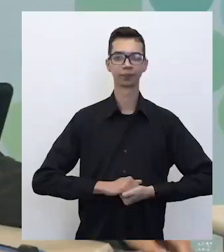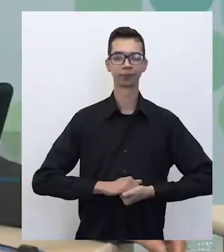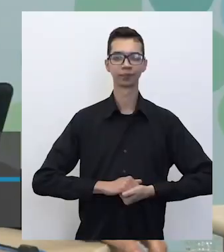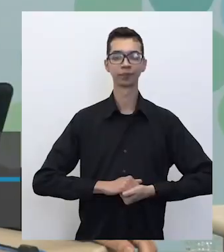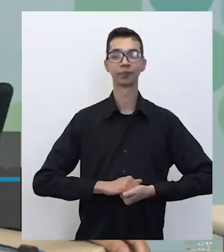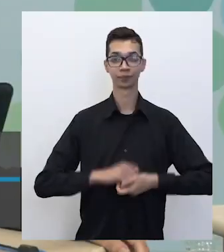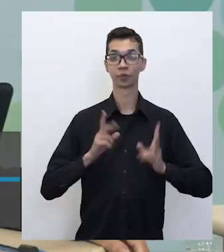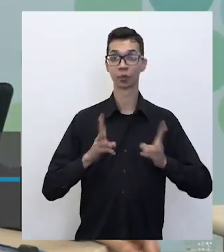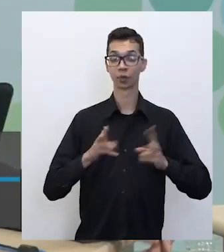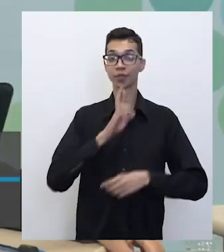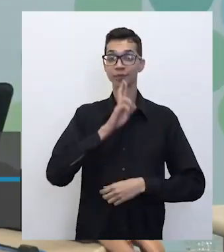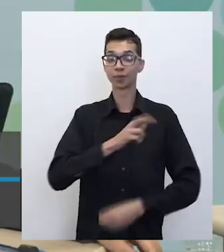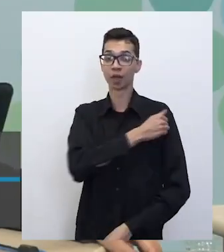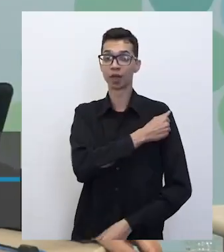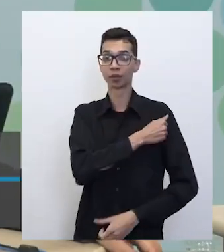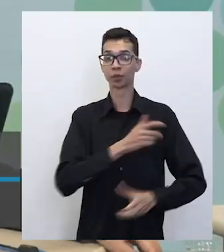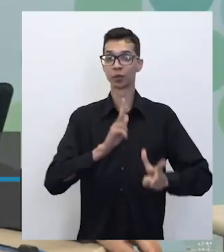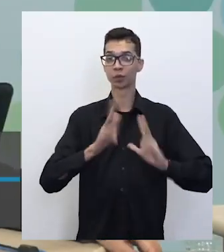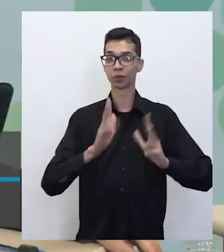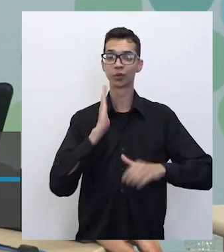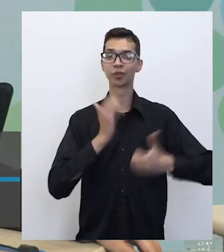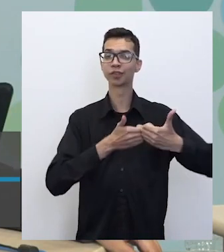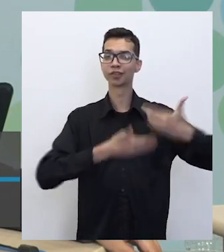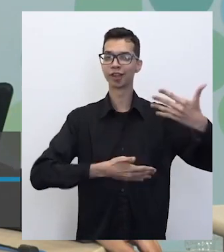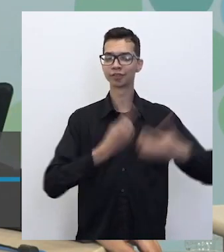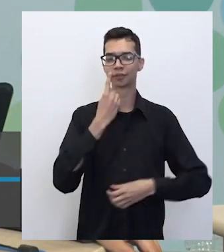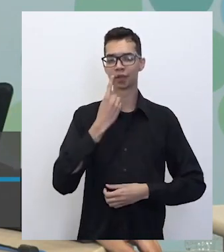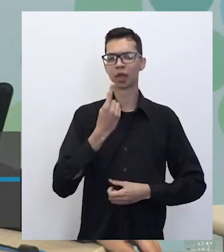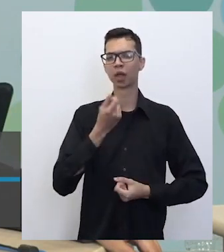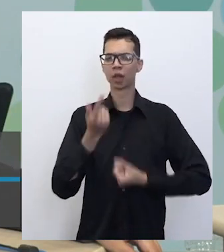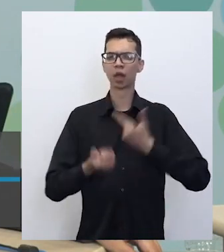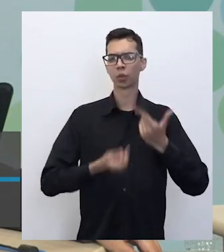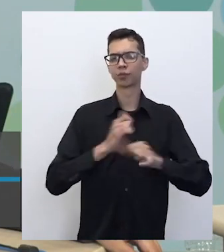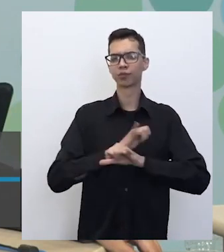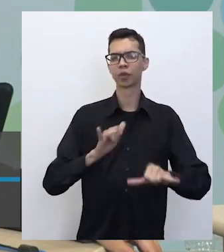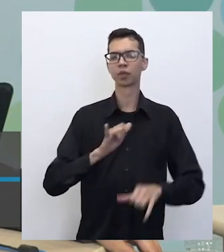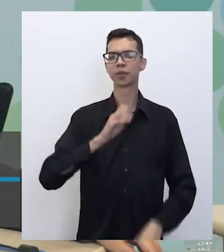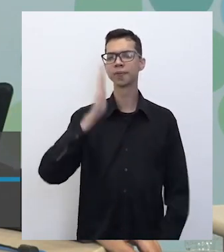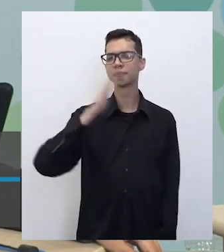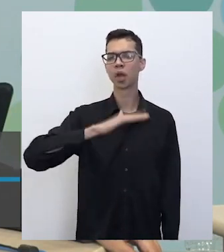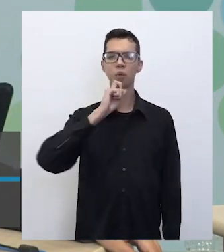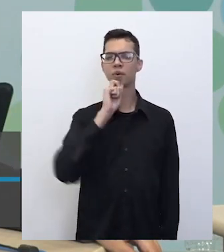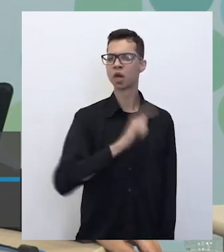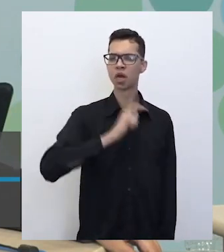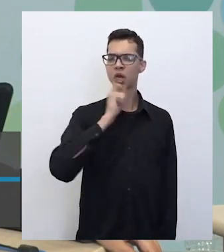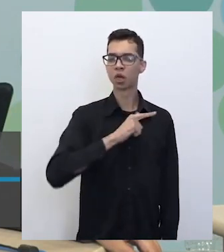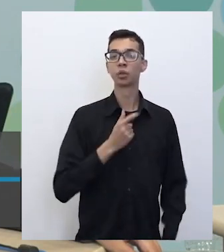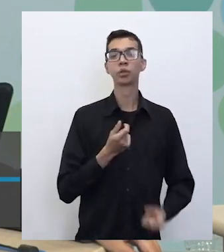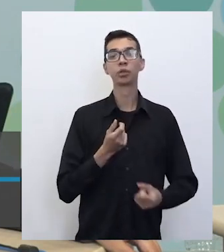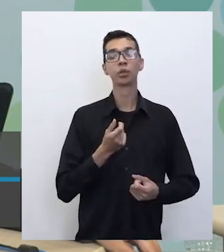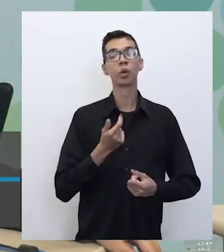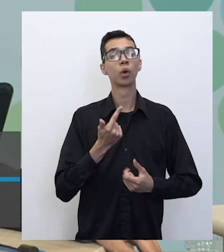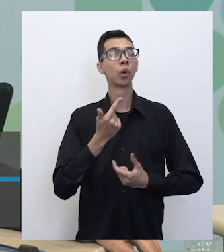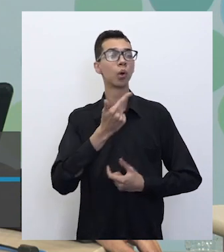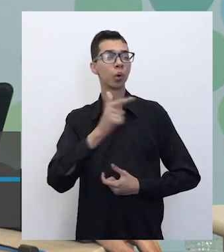Vamos lá, as respostas dos alunos. Alguns estão dizendo aqui, maldizer, deixa eu ver o que a maioria está falando, escárnio, tá aqui.